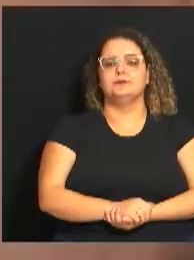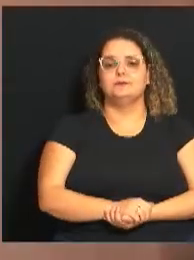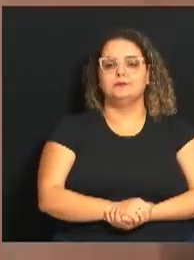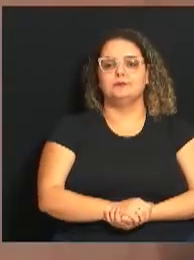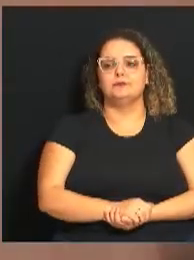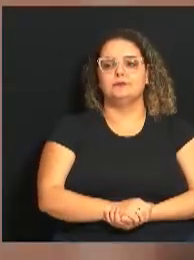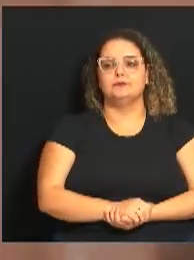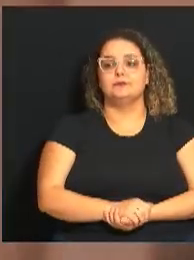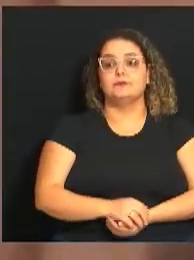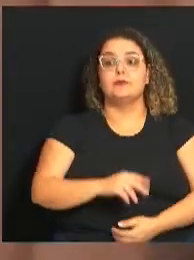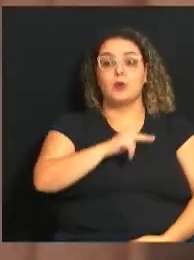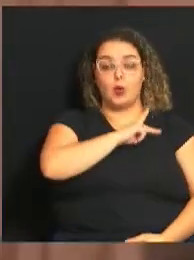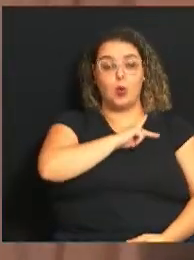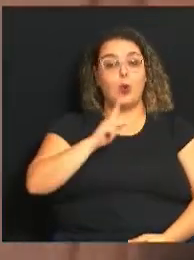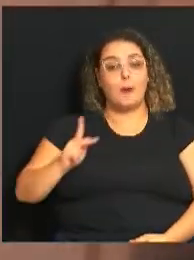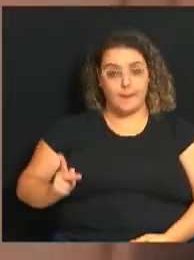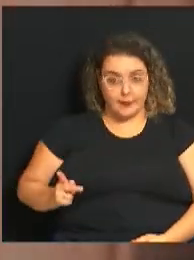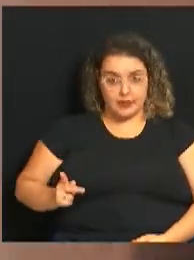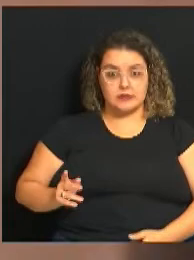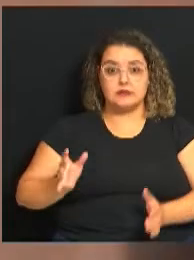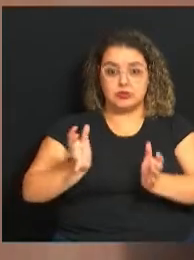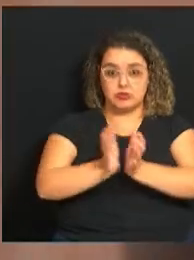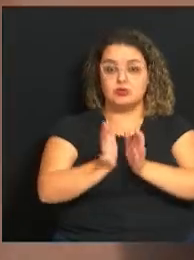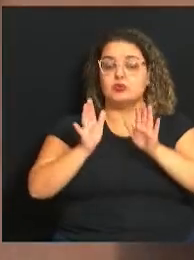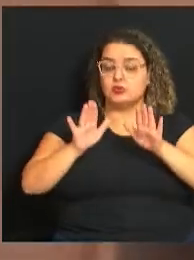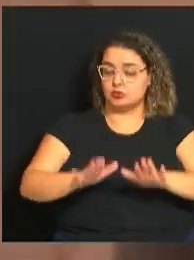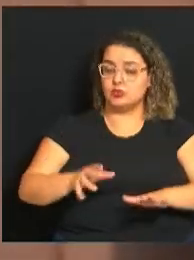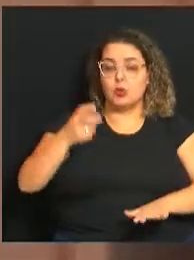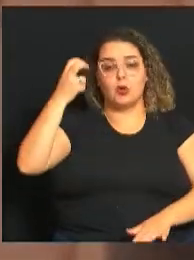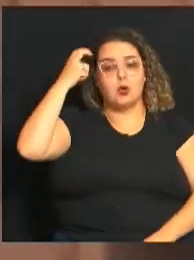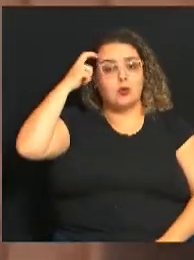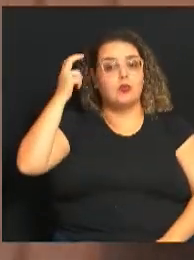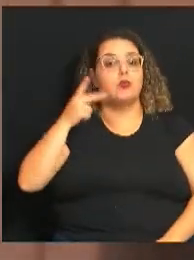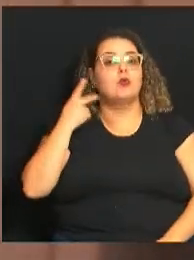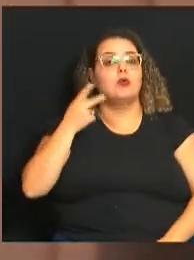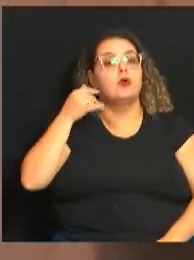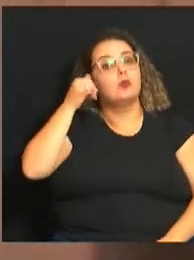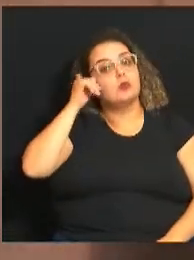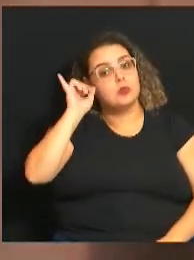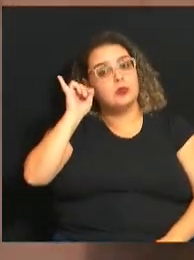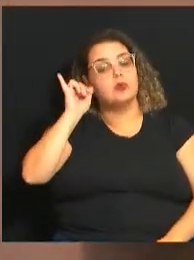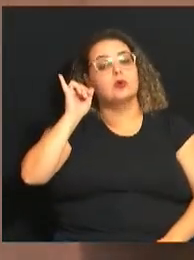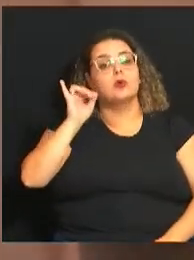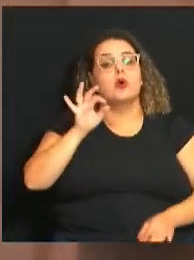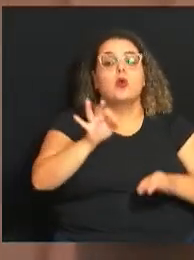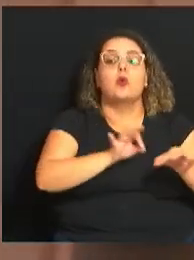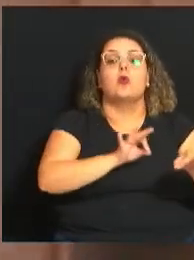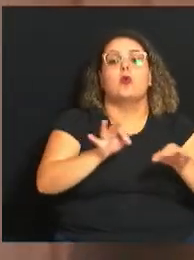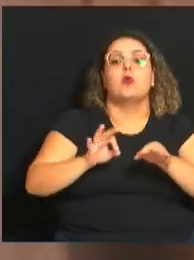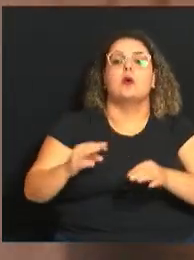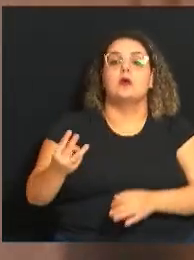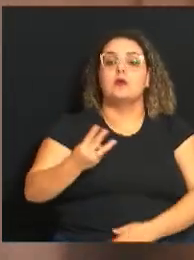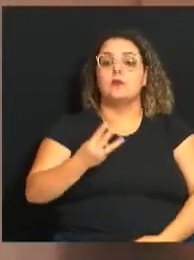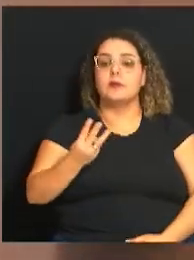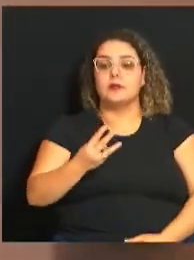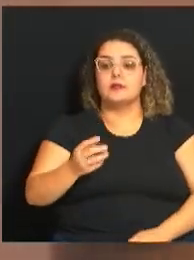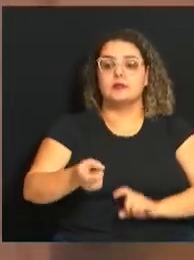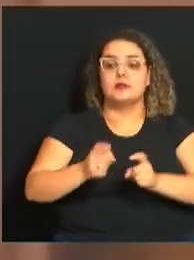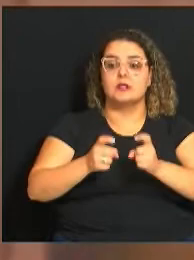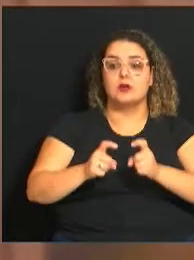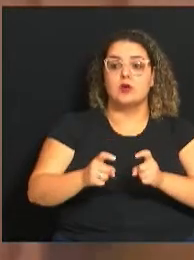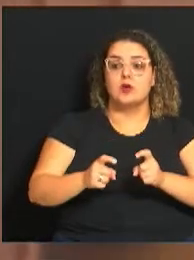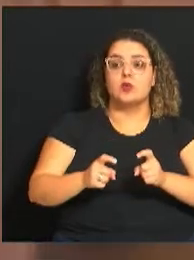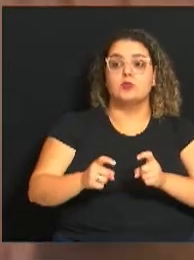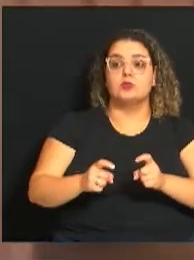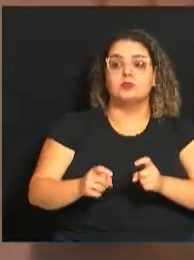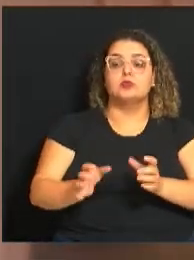O presidente da Comissão Permanente de Cultura, vereador Paulo Búfalo, comandou a terceira reunião ordinária da